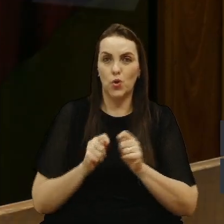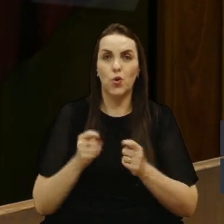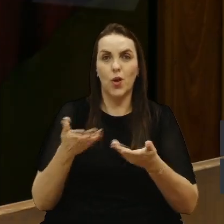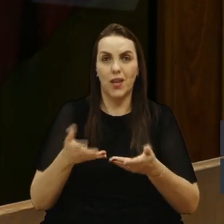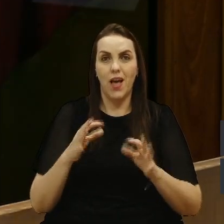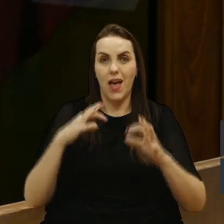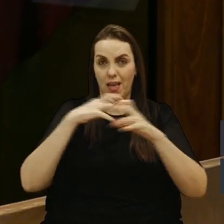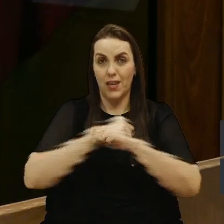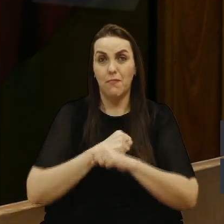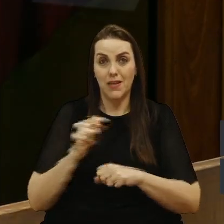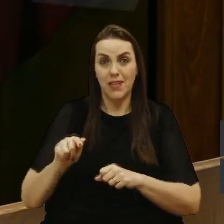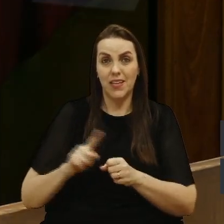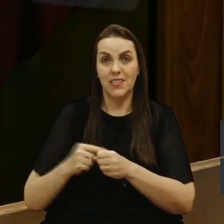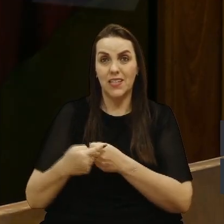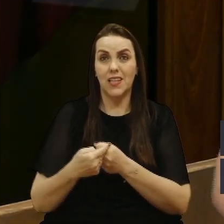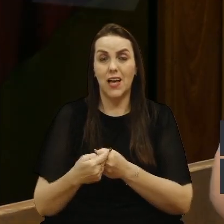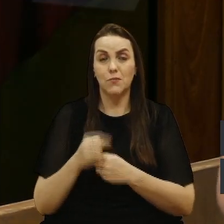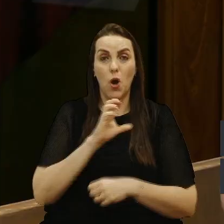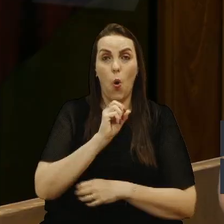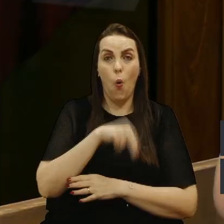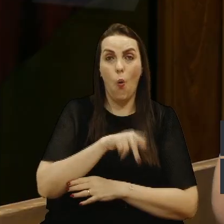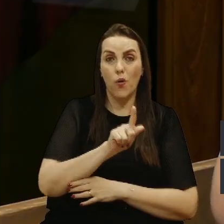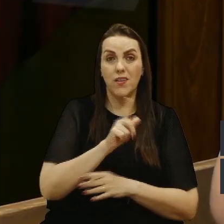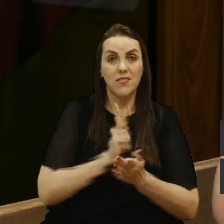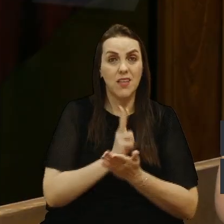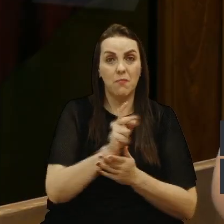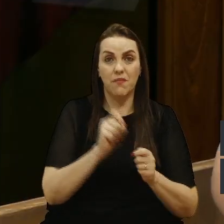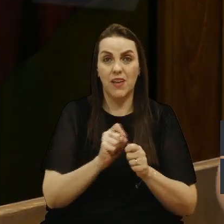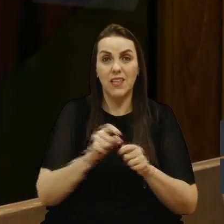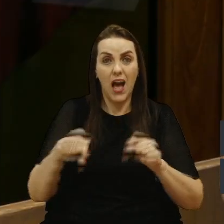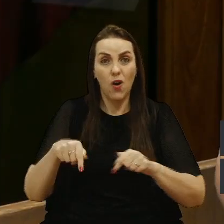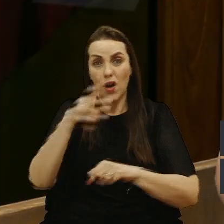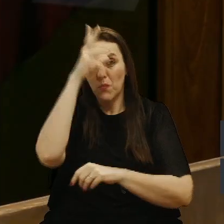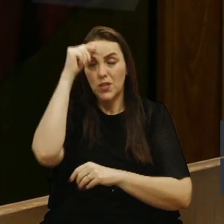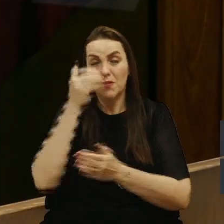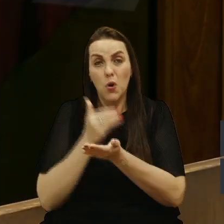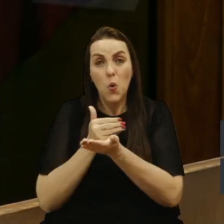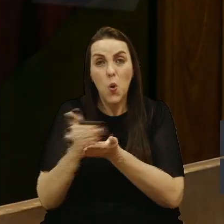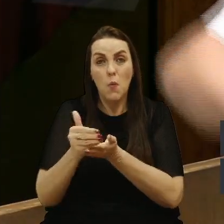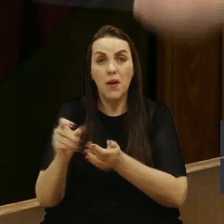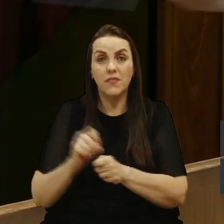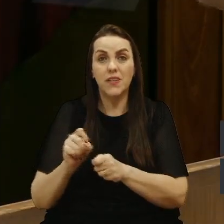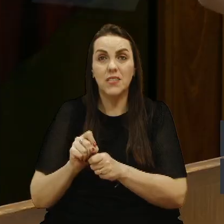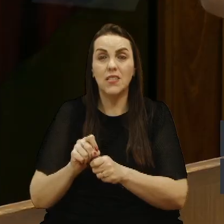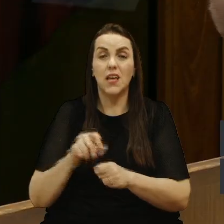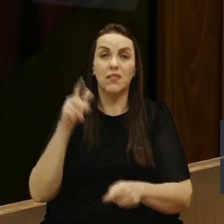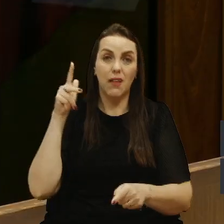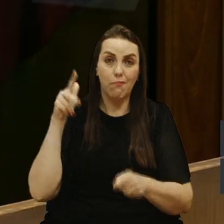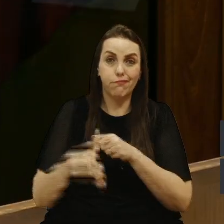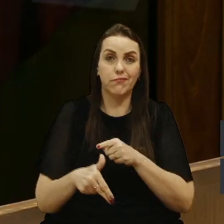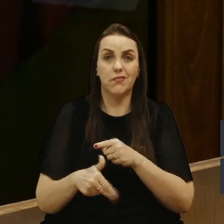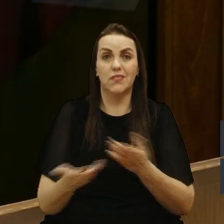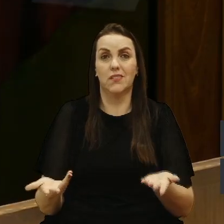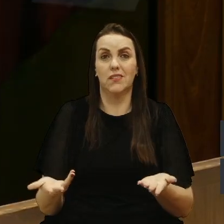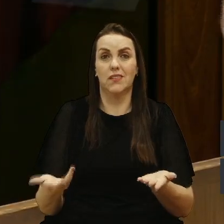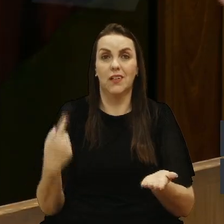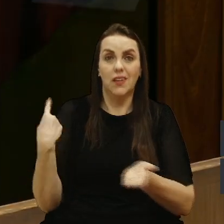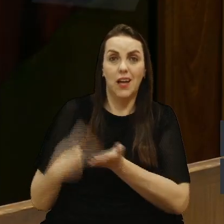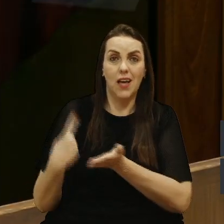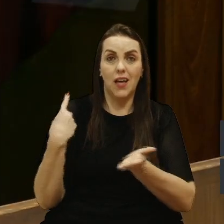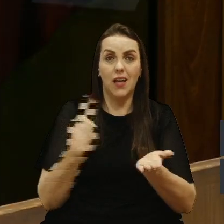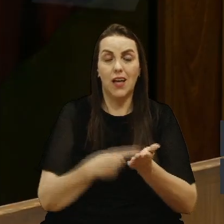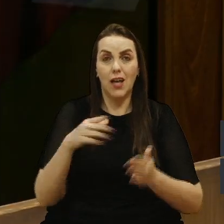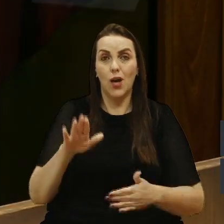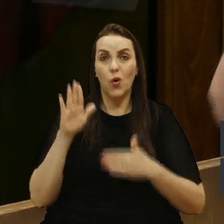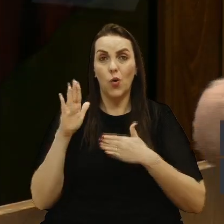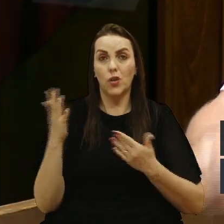cidade? Porque o terceiro setor fez o que o município nunca fez. Agora que o município ia começar a fazer, eles vão lá e descumprem um acordo para concluir que